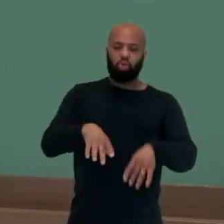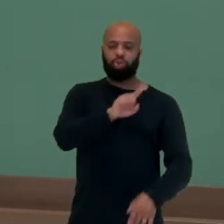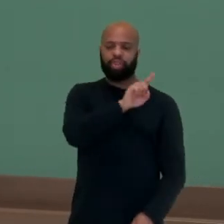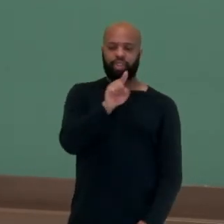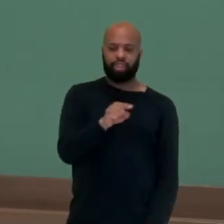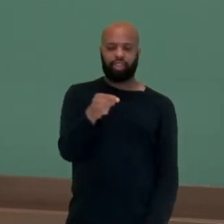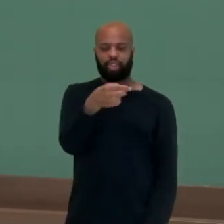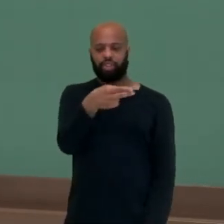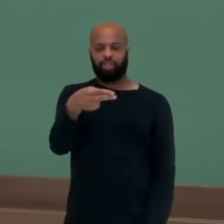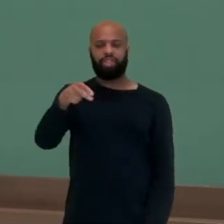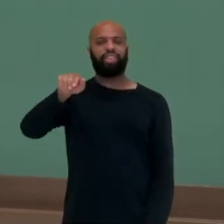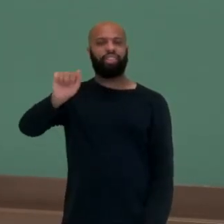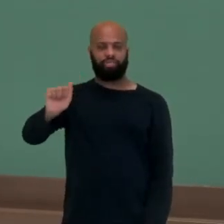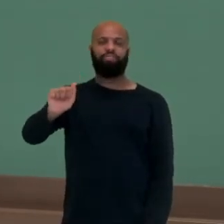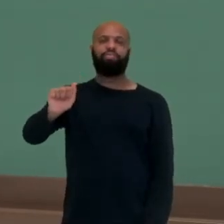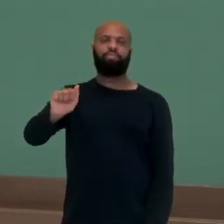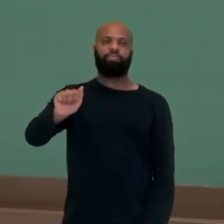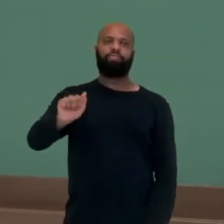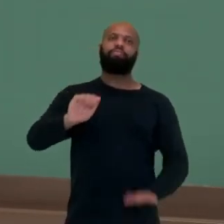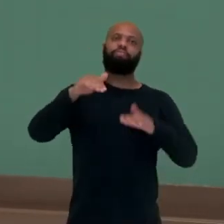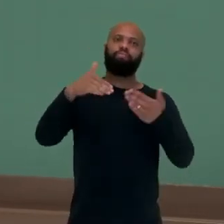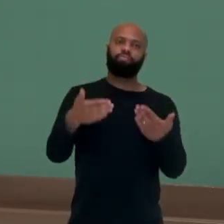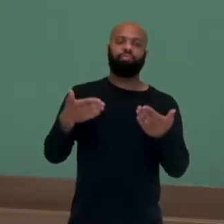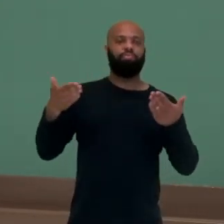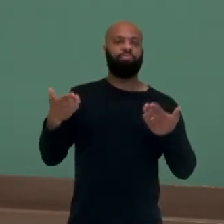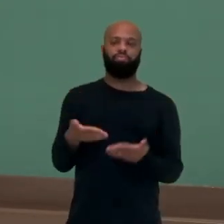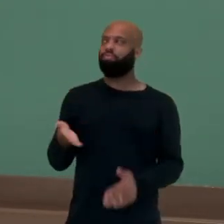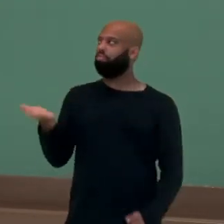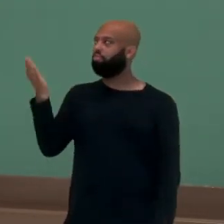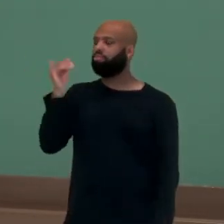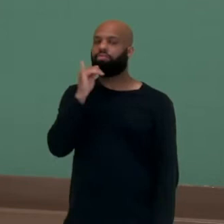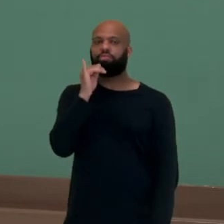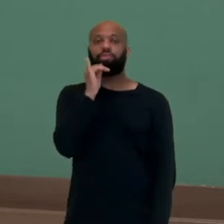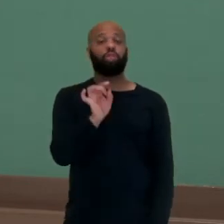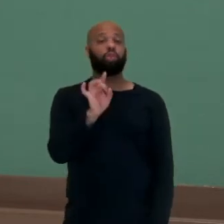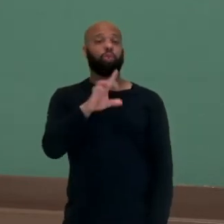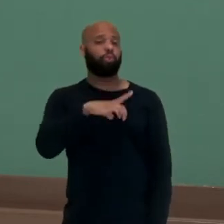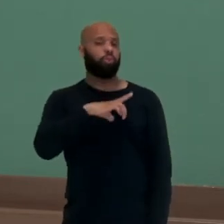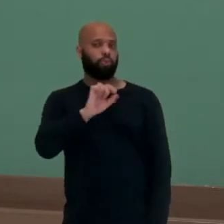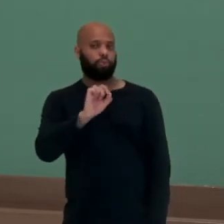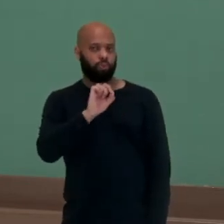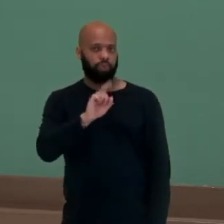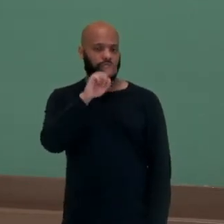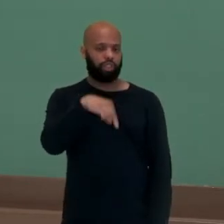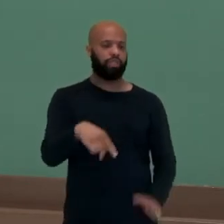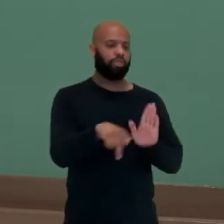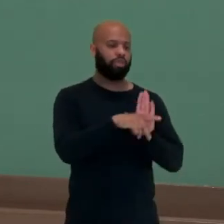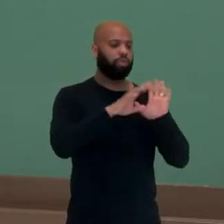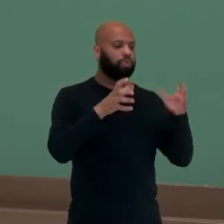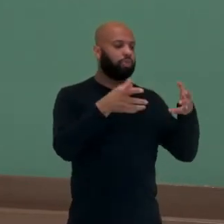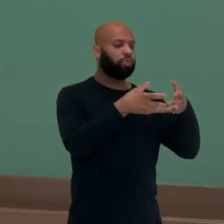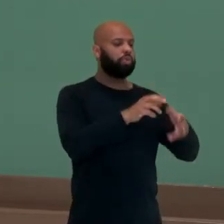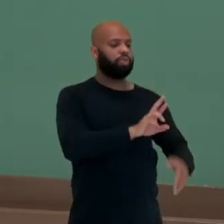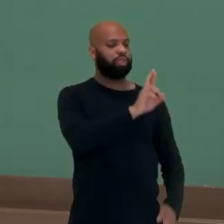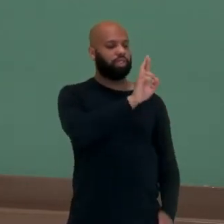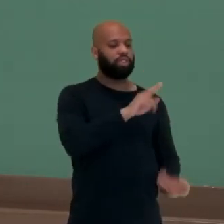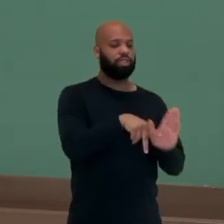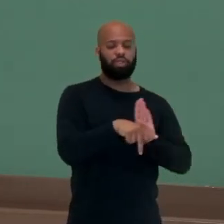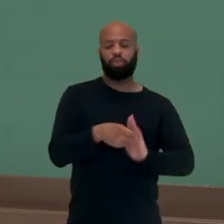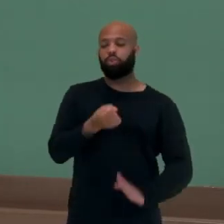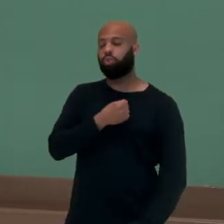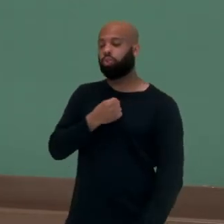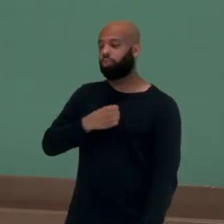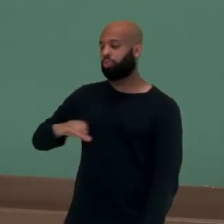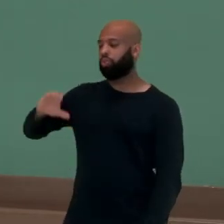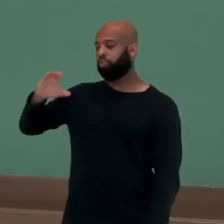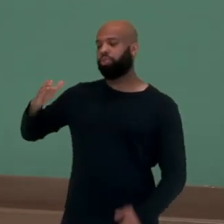seja, Z é igual a A. Então, nesse caso, a gente só vai ter a parte real dos números complexos, que